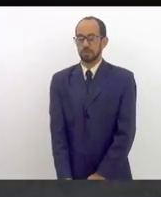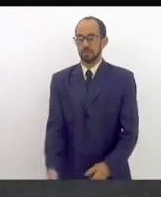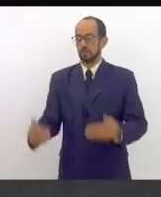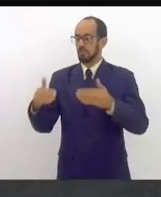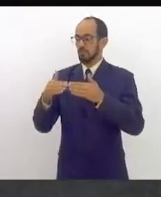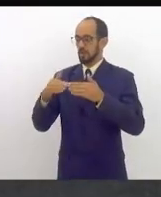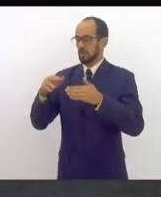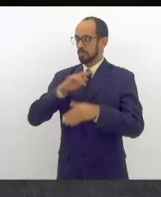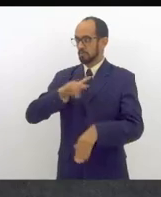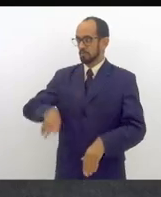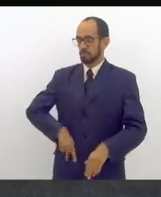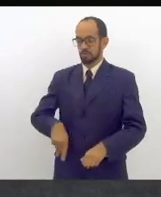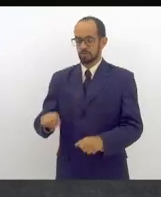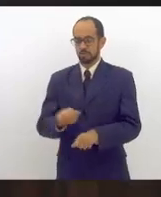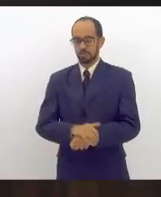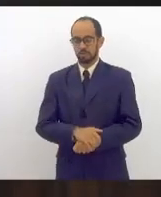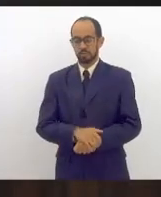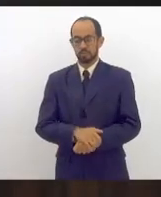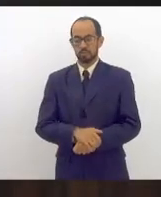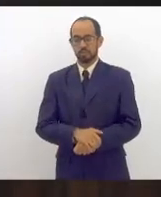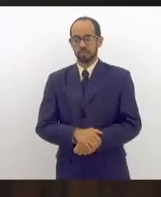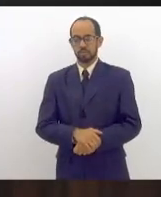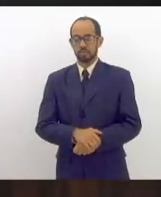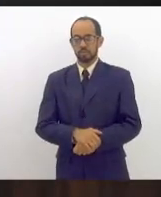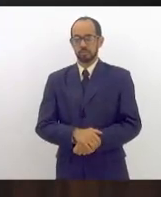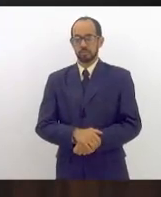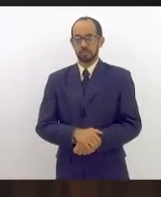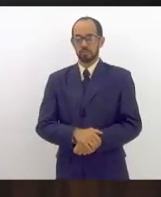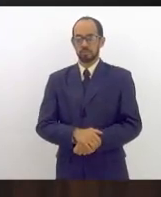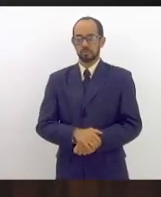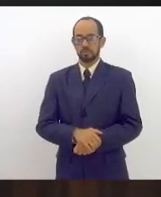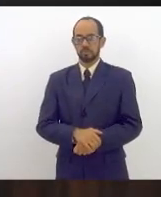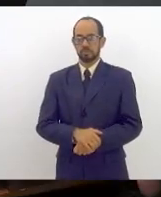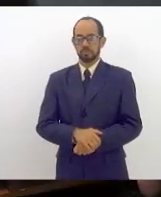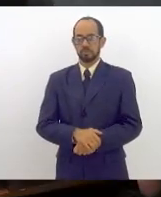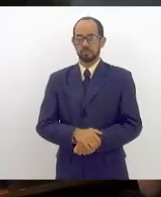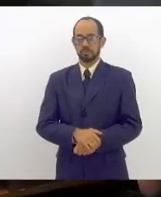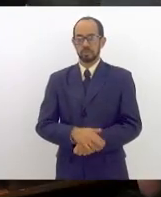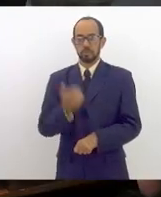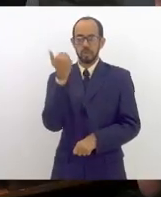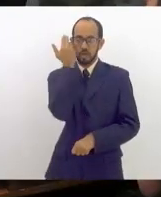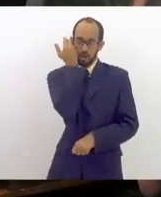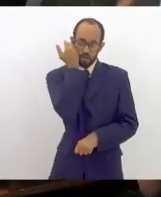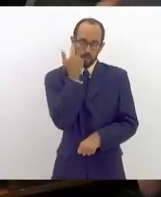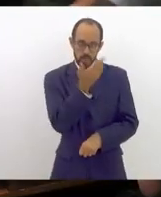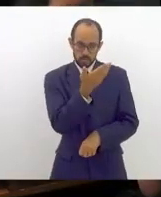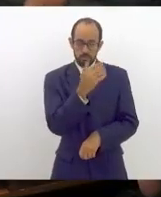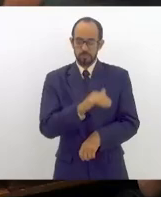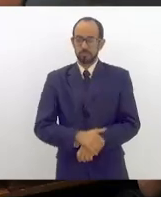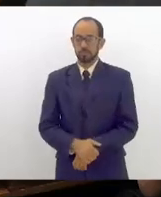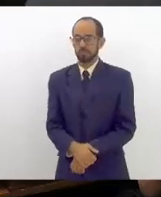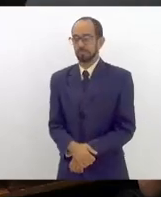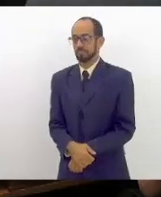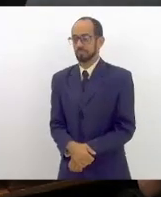Favorável, senhor presidente. Pela Comissão de Orçamento, deputado Eliomar Coelho.